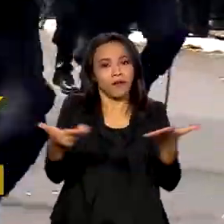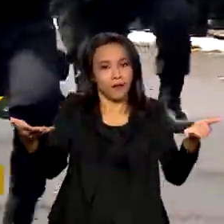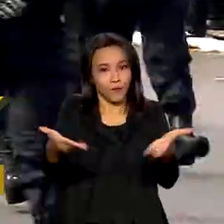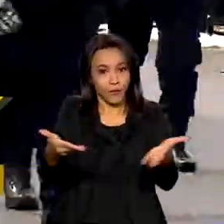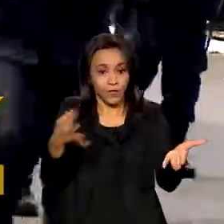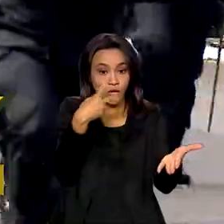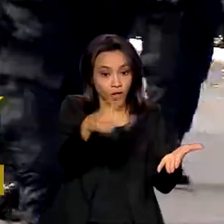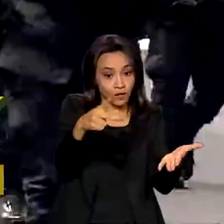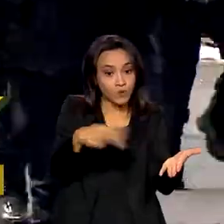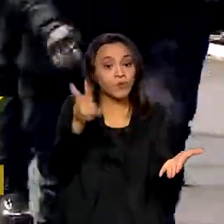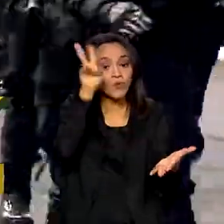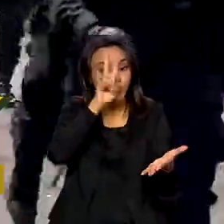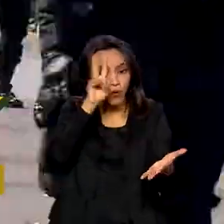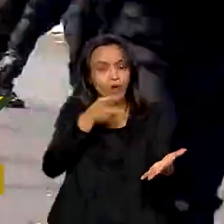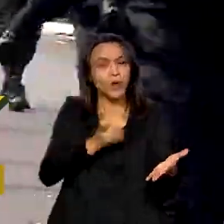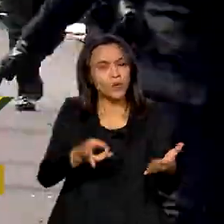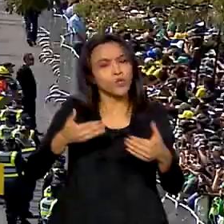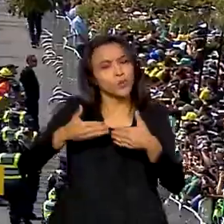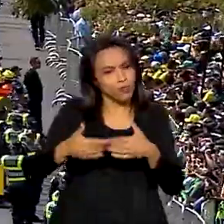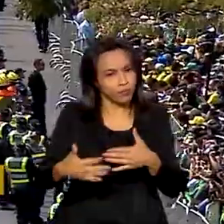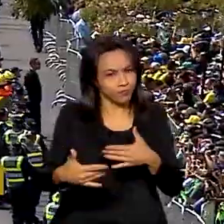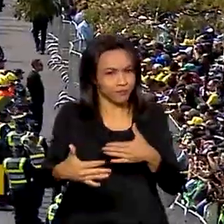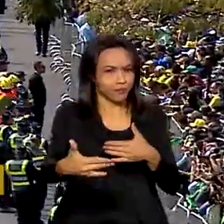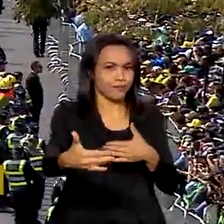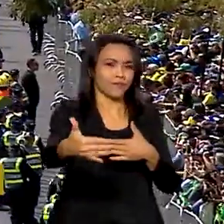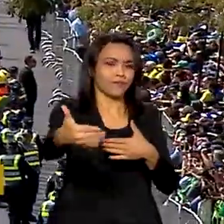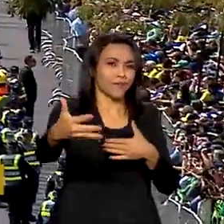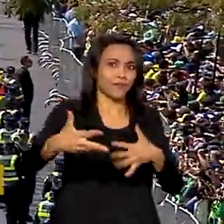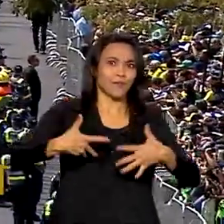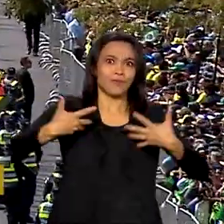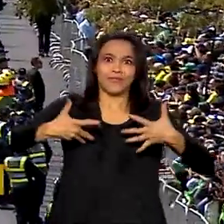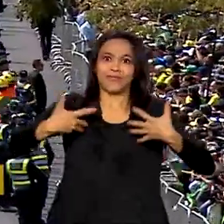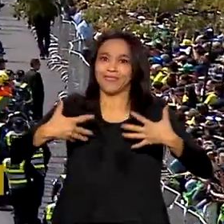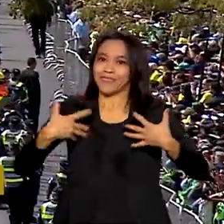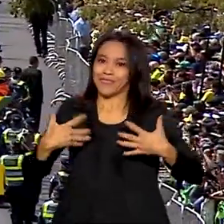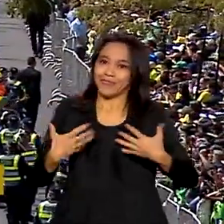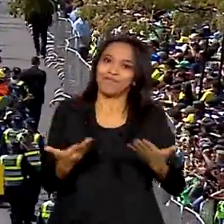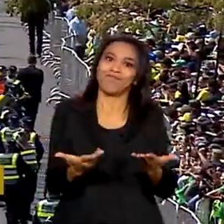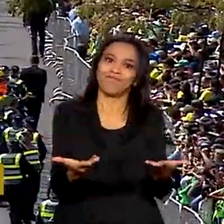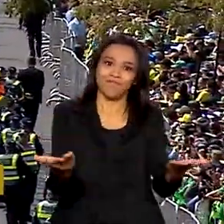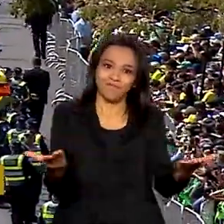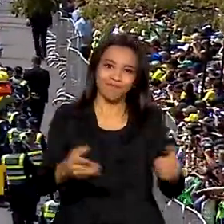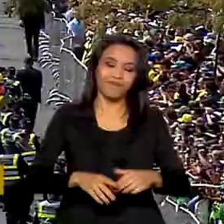sua história continua a ser construída sempre com muito entusiasmo.